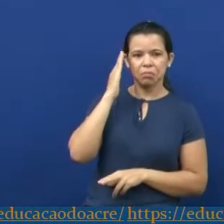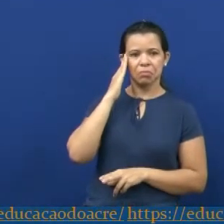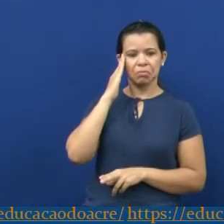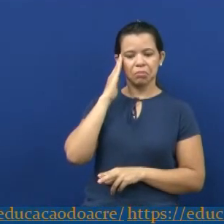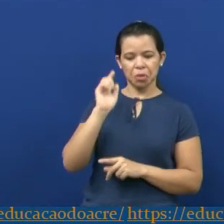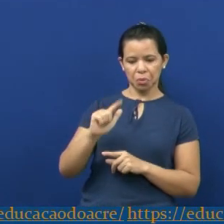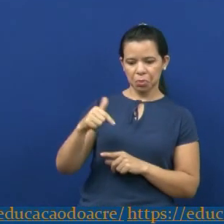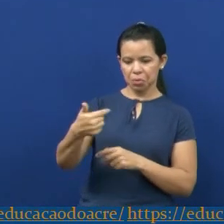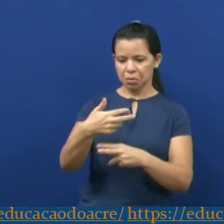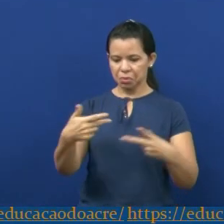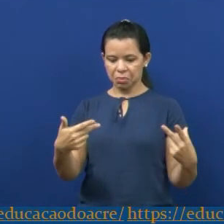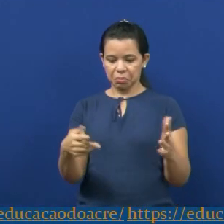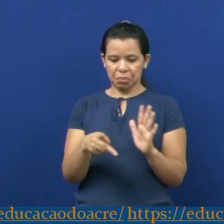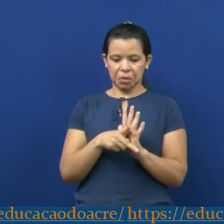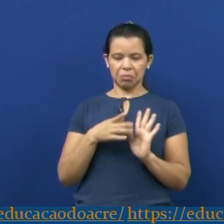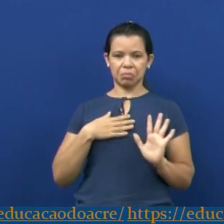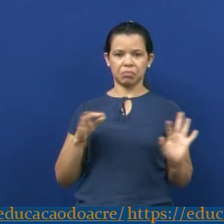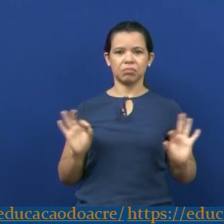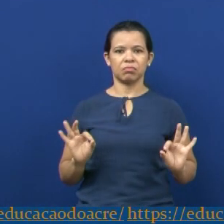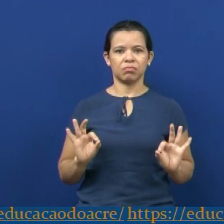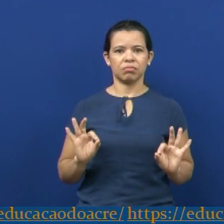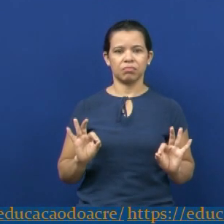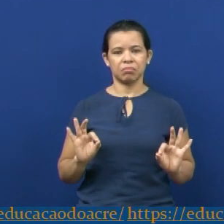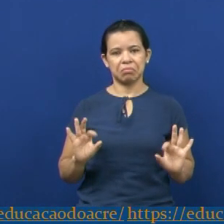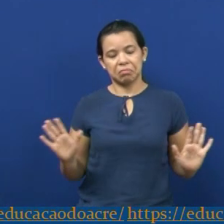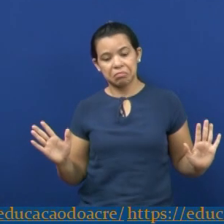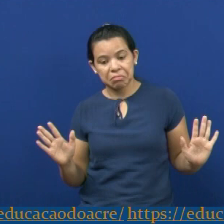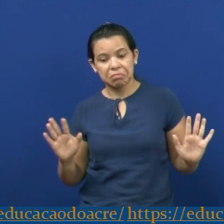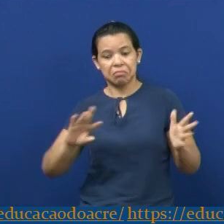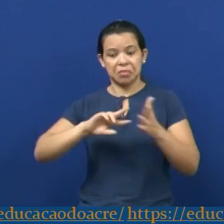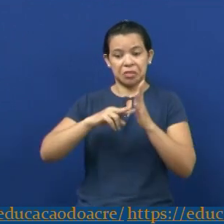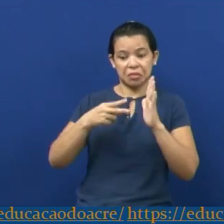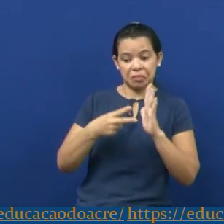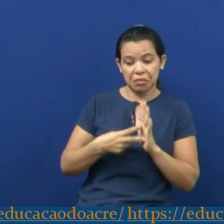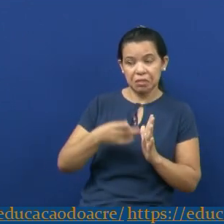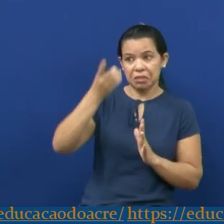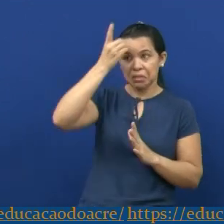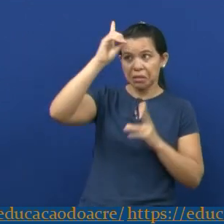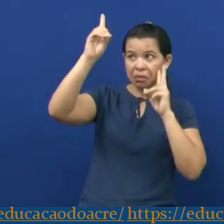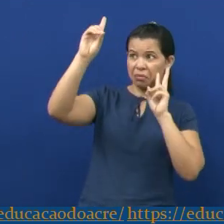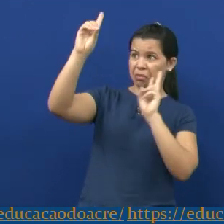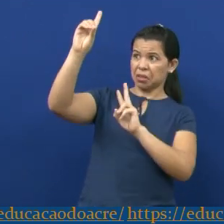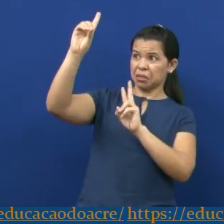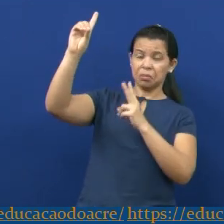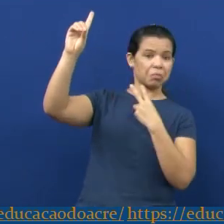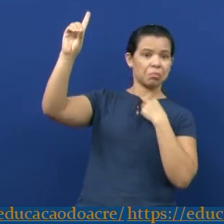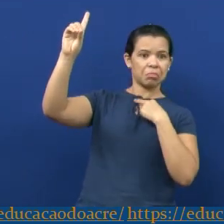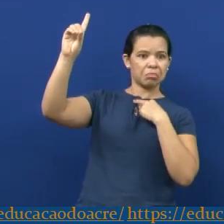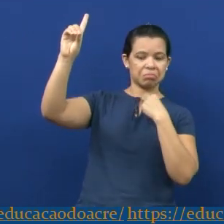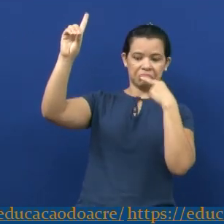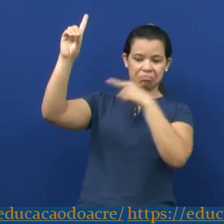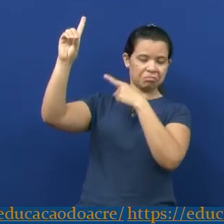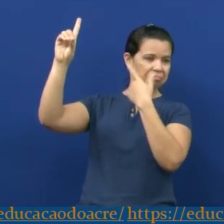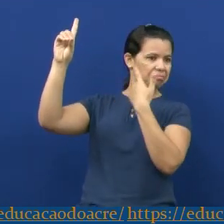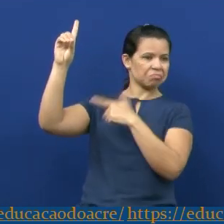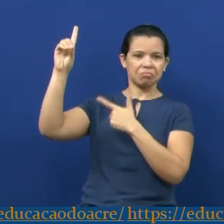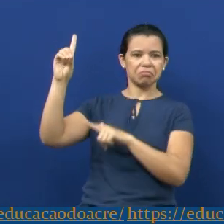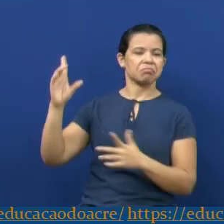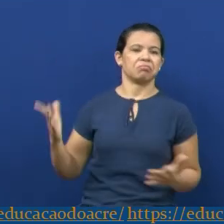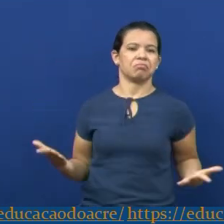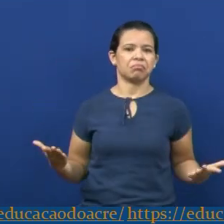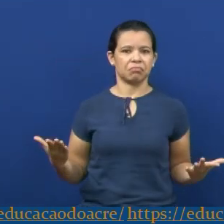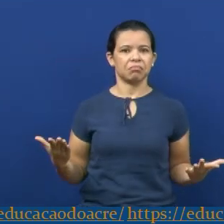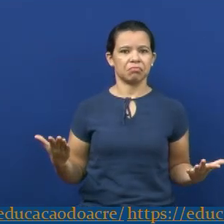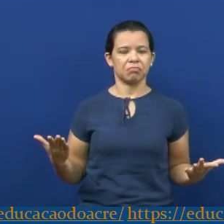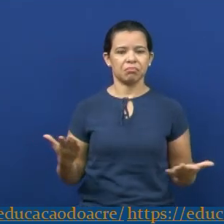diz que não pertence a ele. Então inclui Deus. Se ele não pode ver Deus, ele não pode pegar em Deus. Deus não